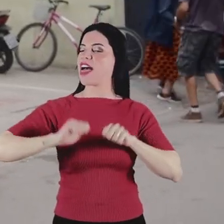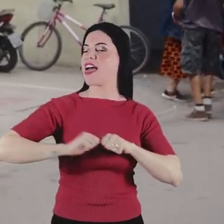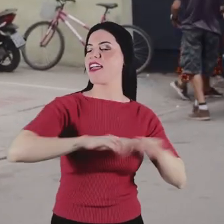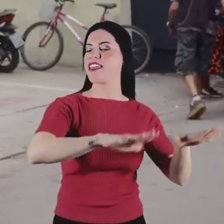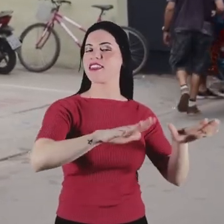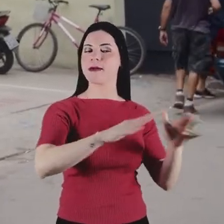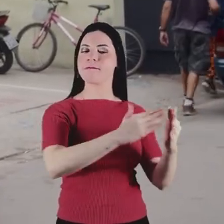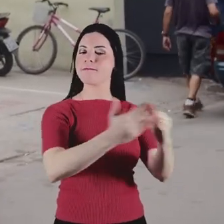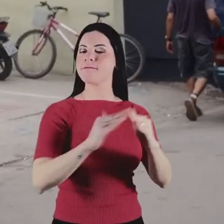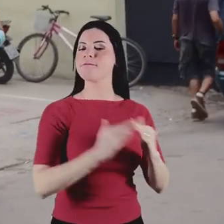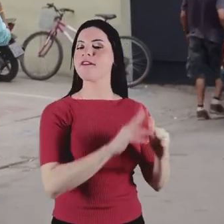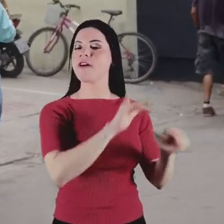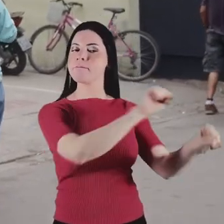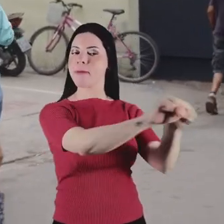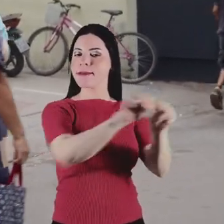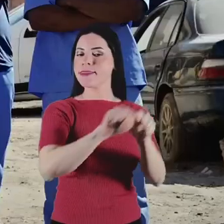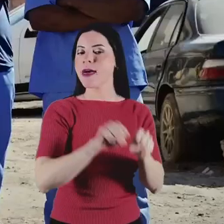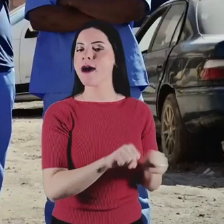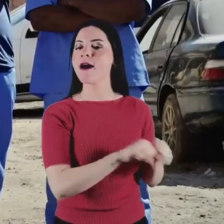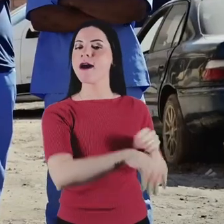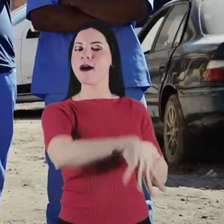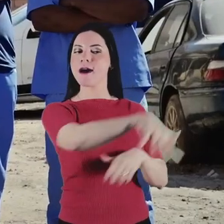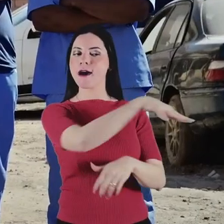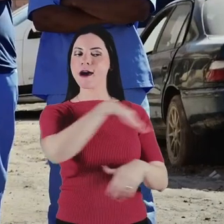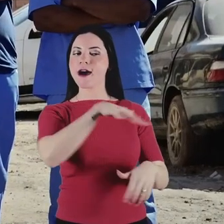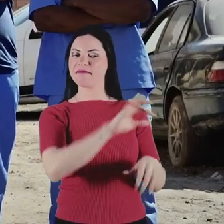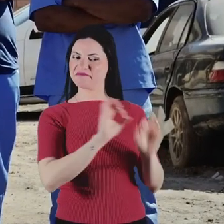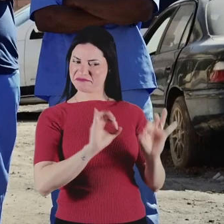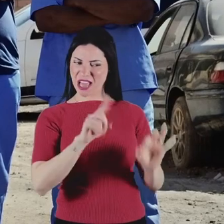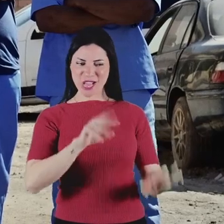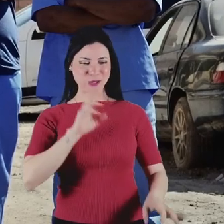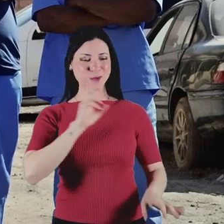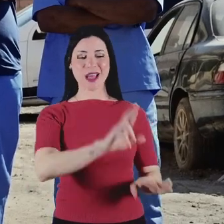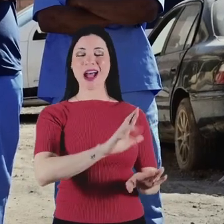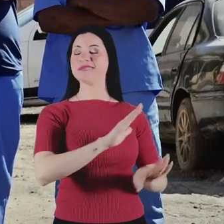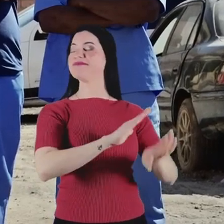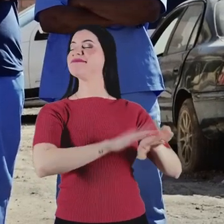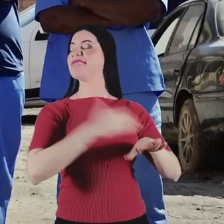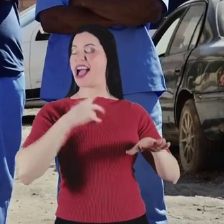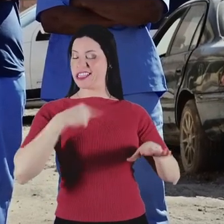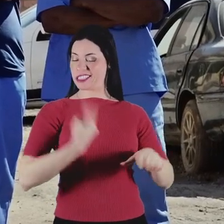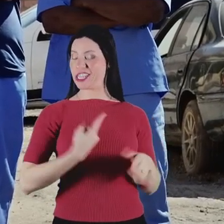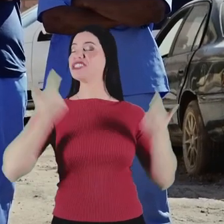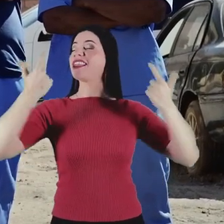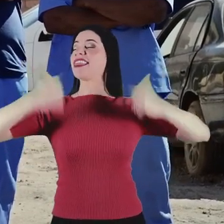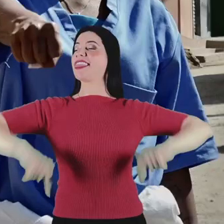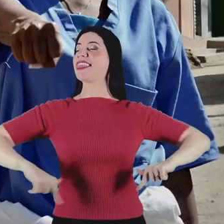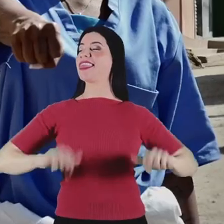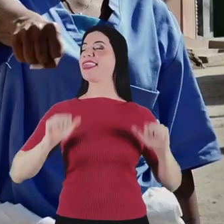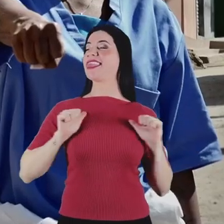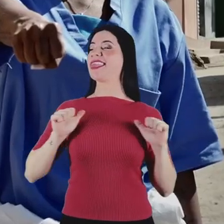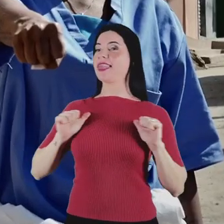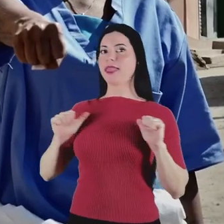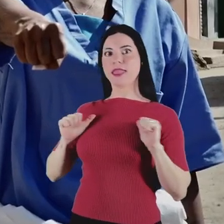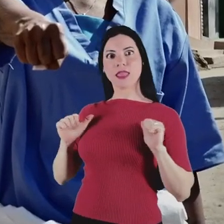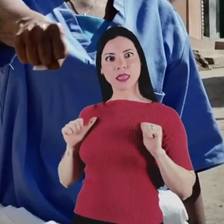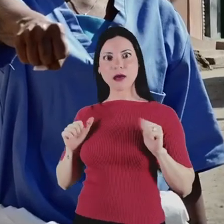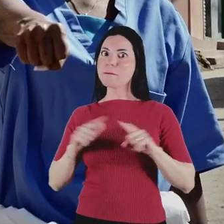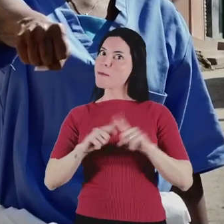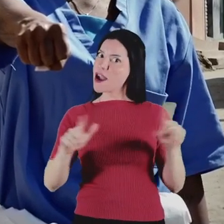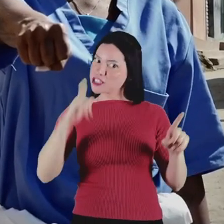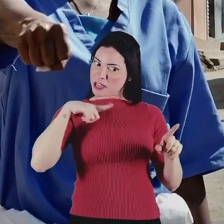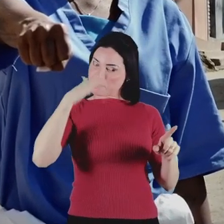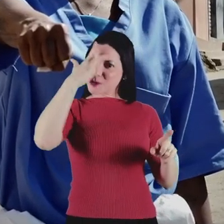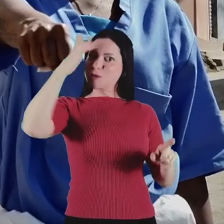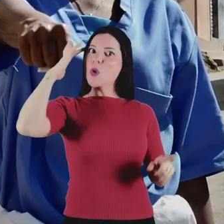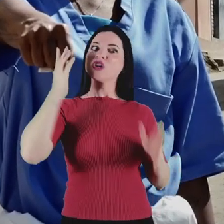periferias, vai chegar no cortiço, vai eximar esse pessoal, né? Efeito colateral, e a gente se livra do B.O. Que é uma galera que já